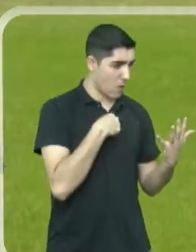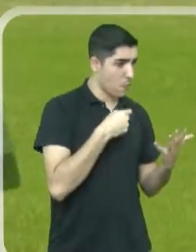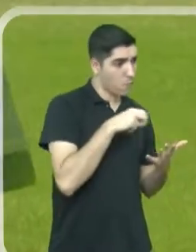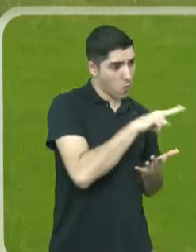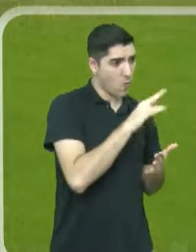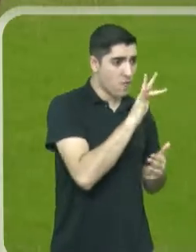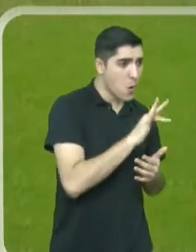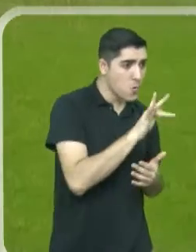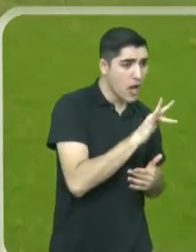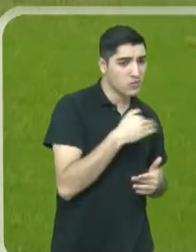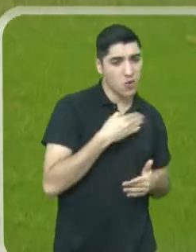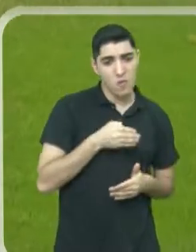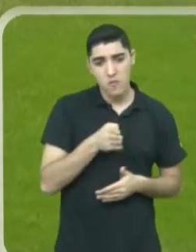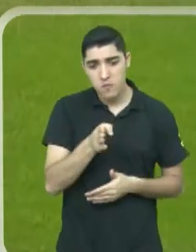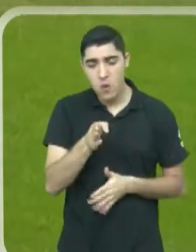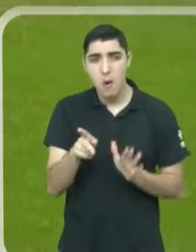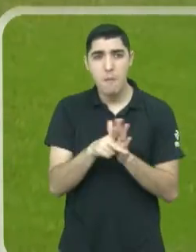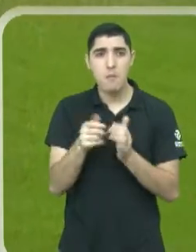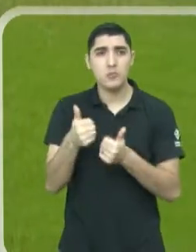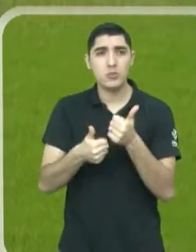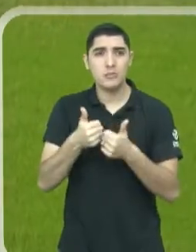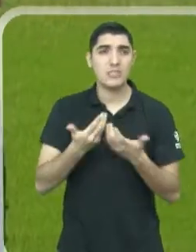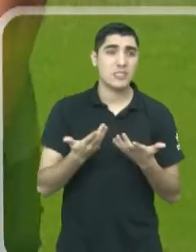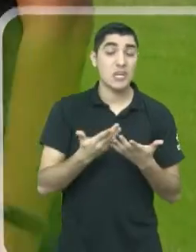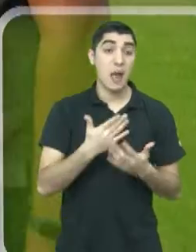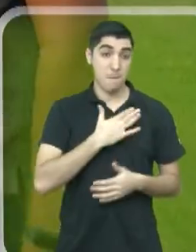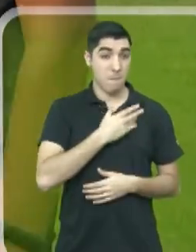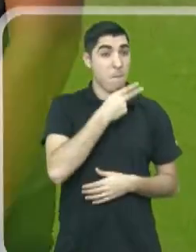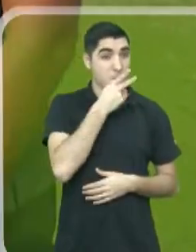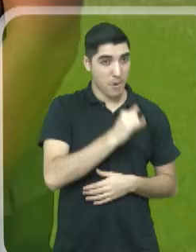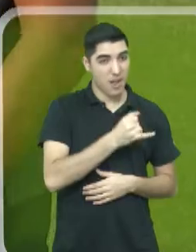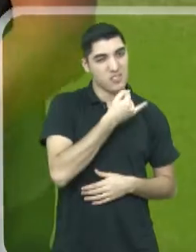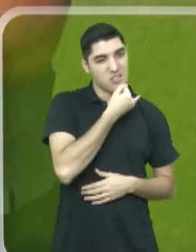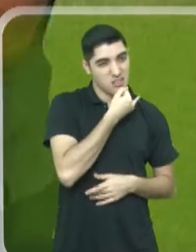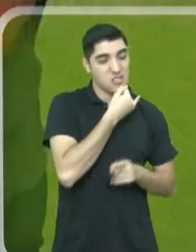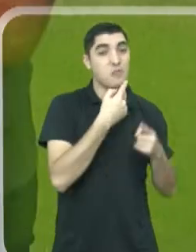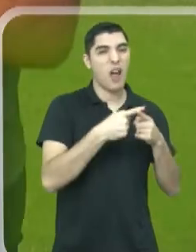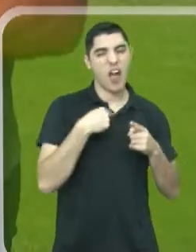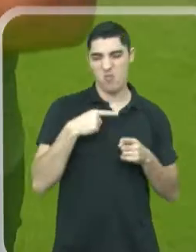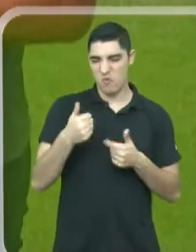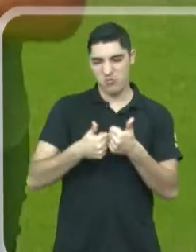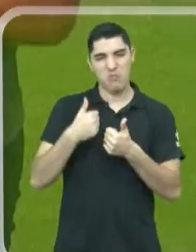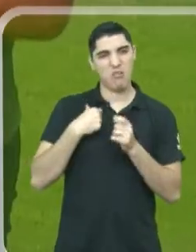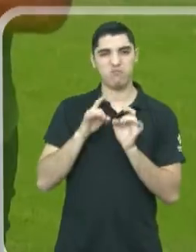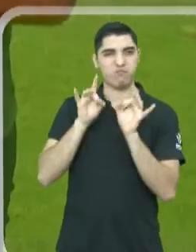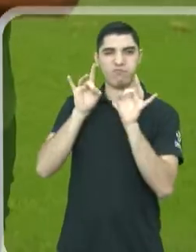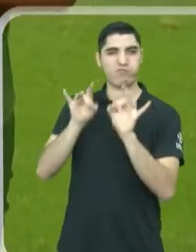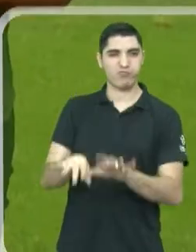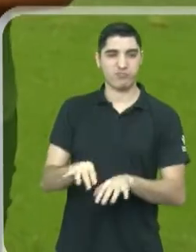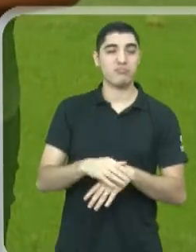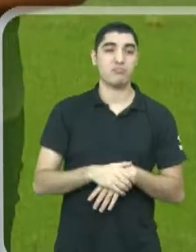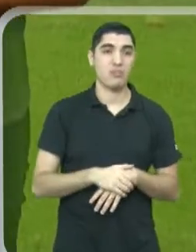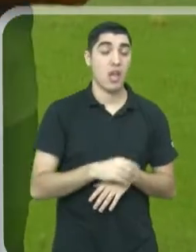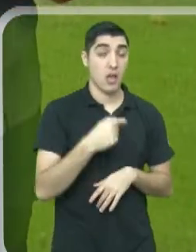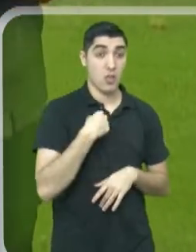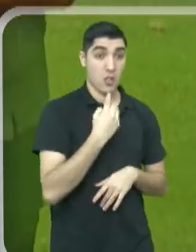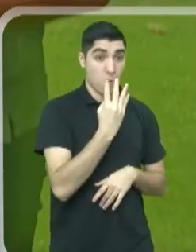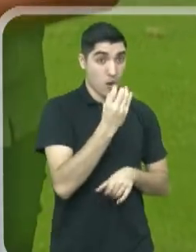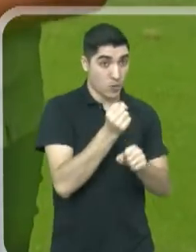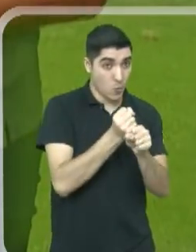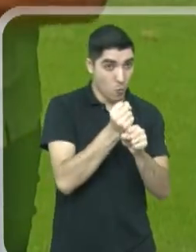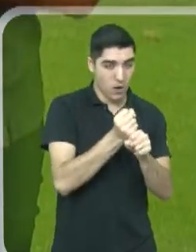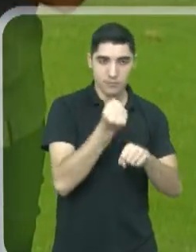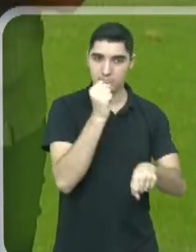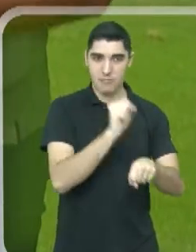cursar a faculdade? Para tristeza do meu pai, eu tomei a decisão de abandonar o futebol. Né? E aí foram 4 anos parados, né?